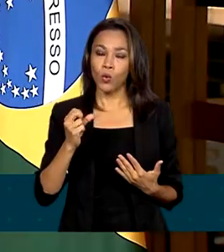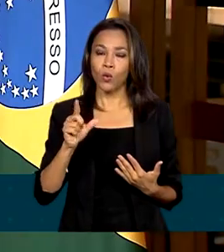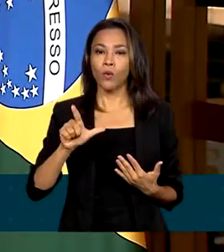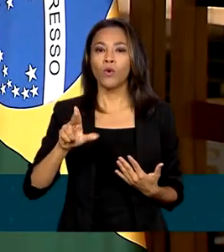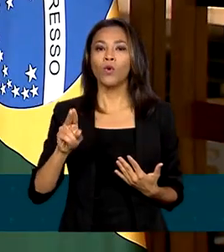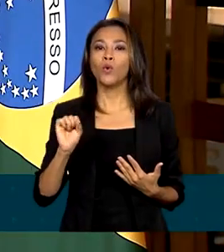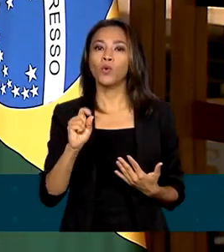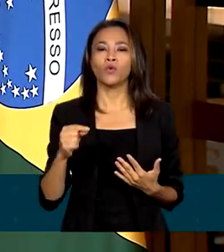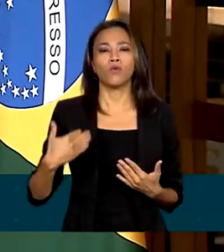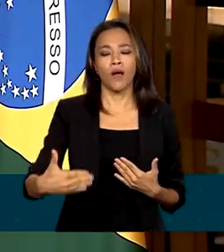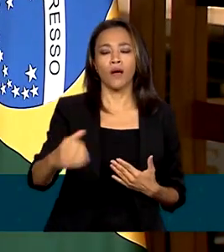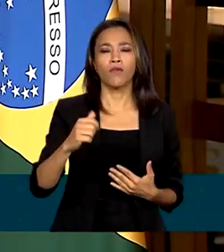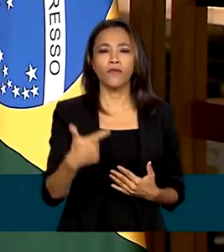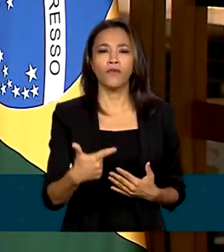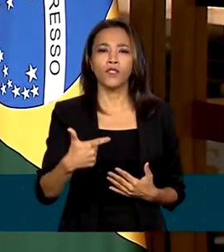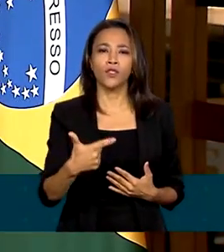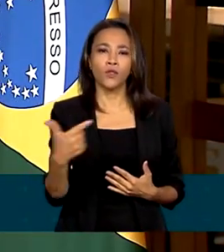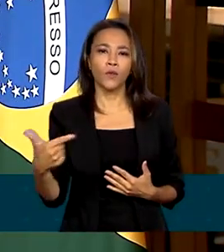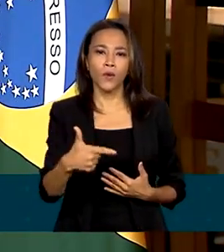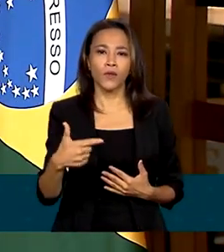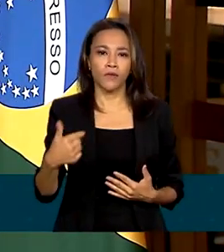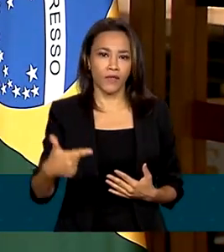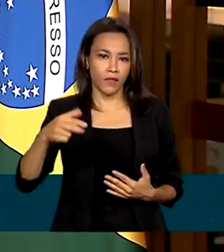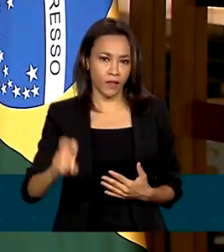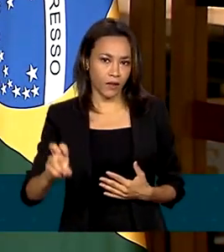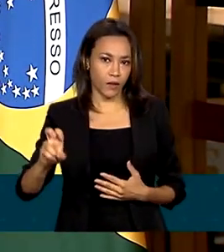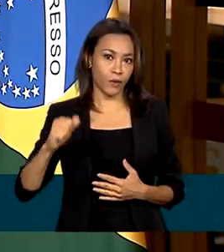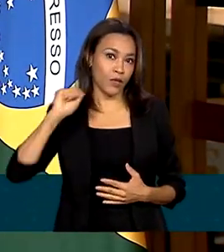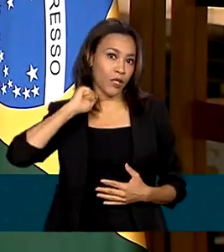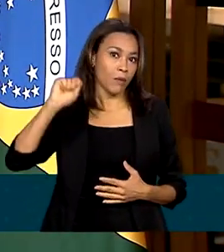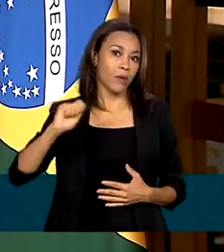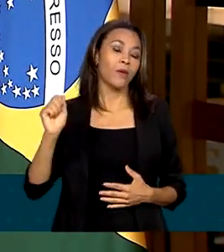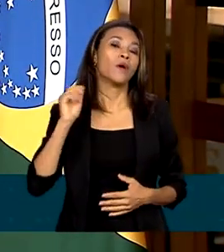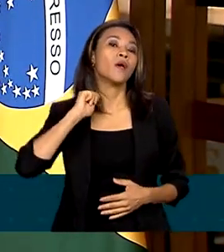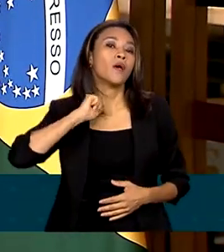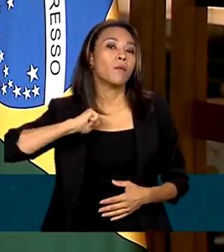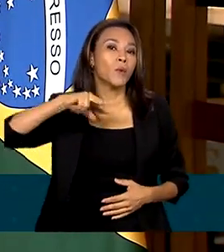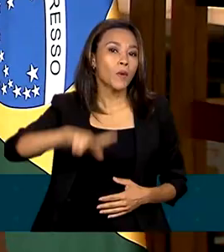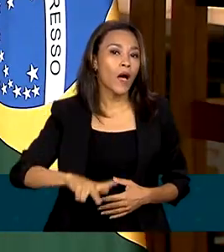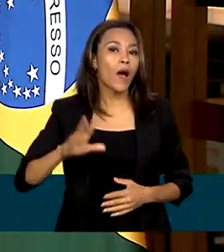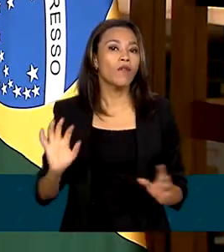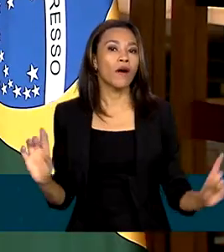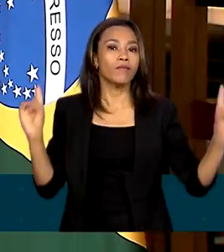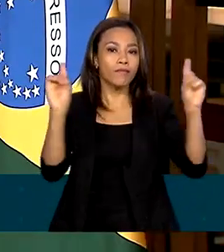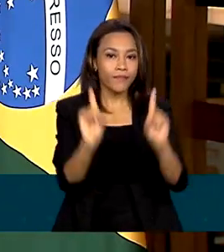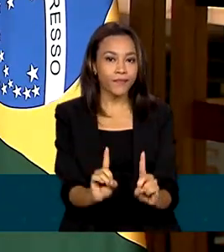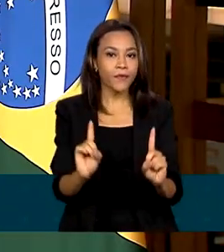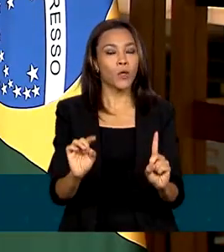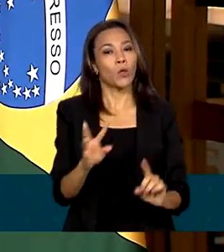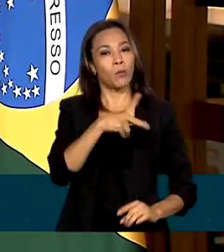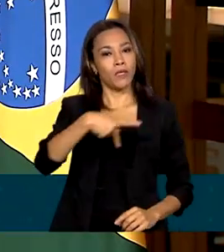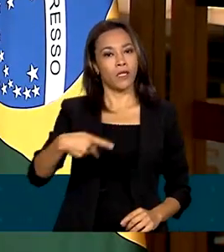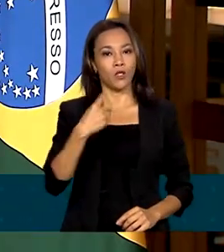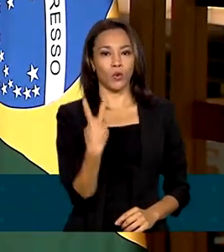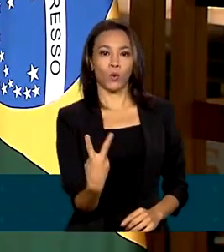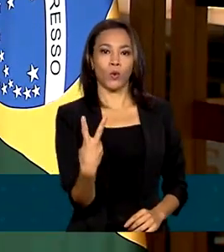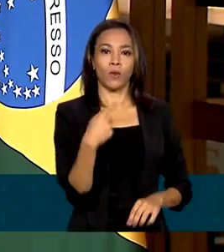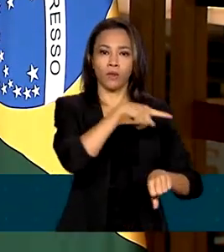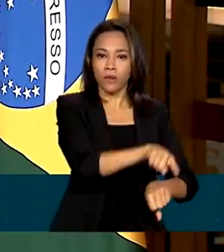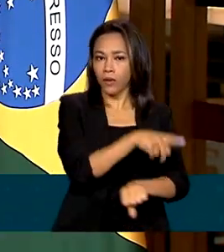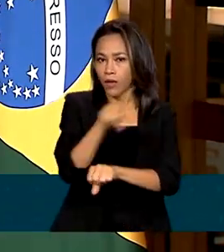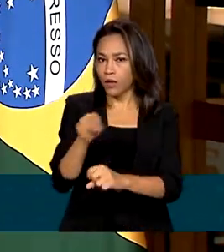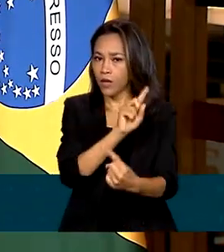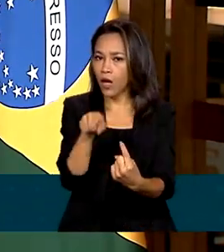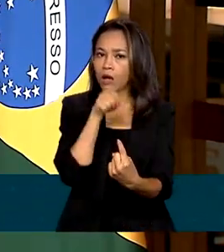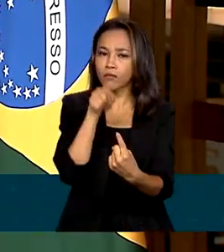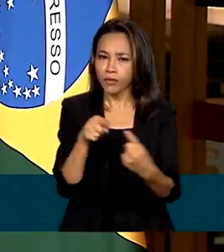22 e 25 de abril em Portugal. O encontro que vai reunir os presidentes dos dois países é para reforçar